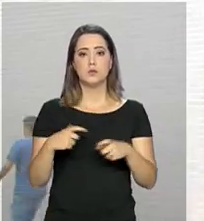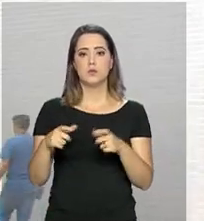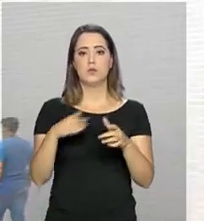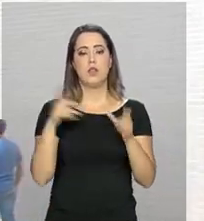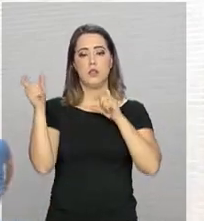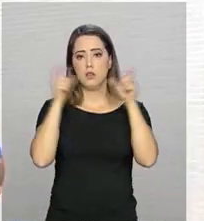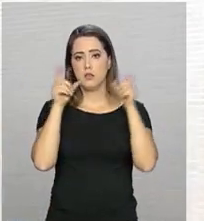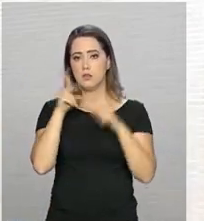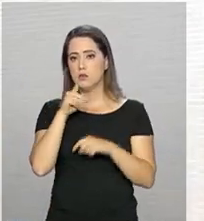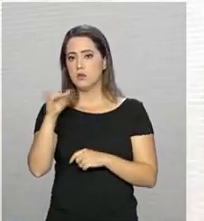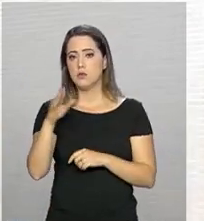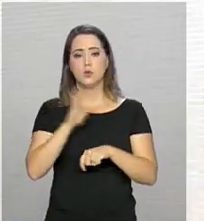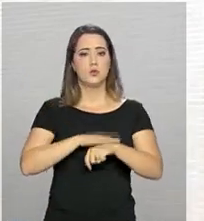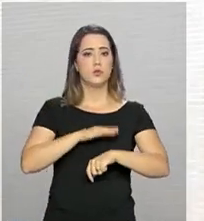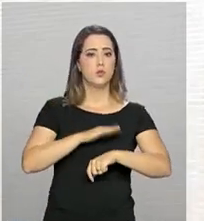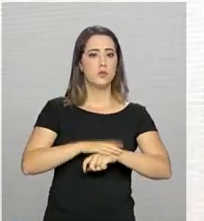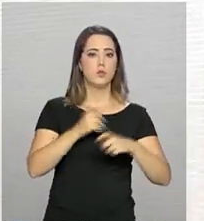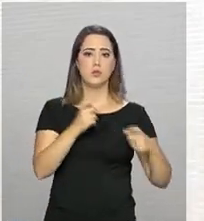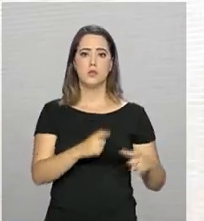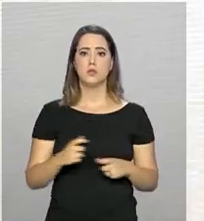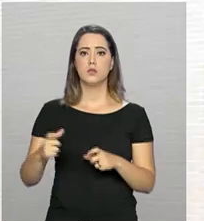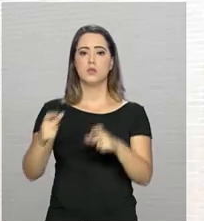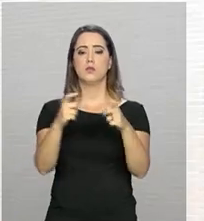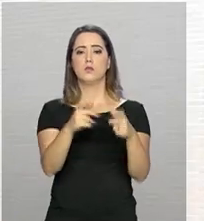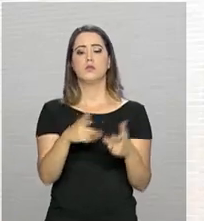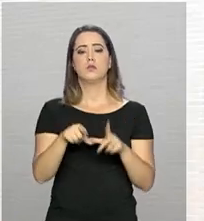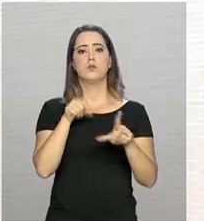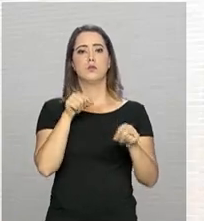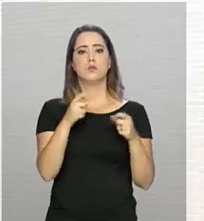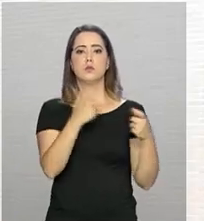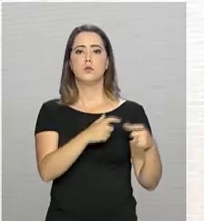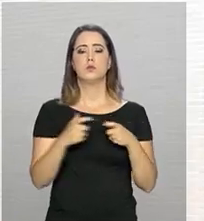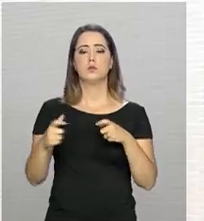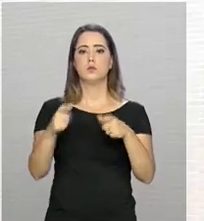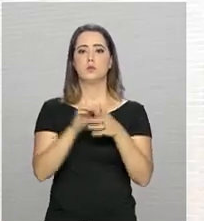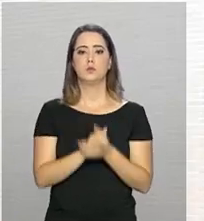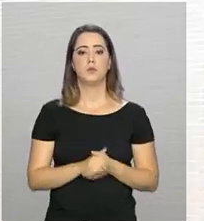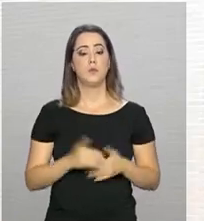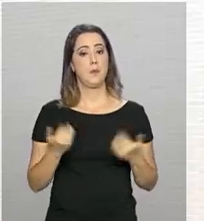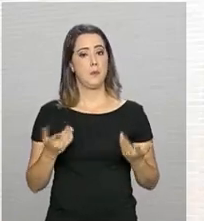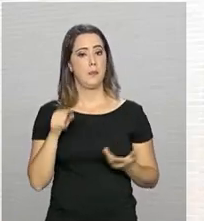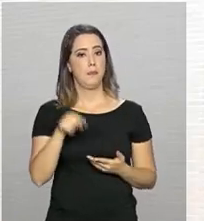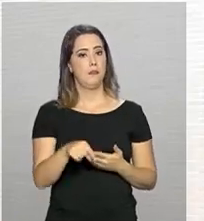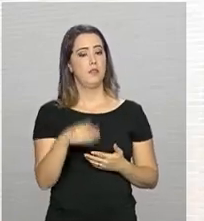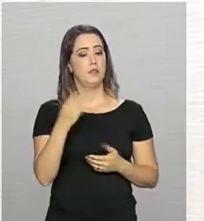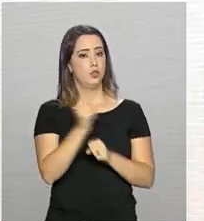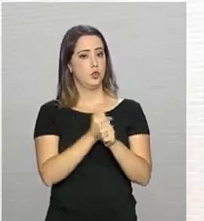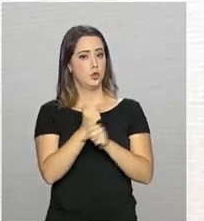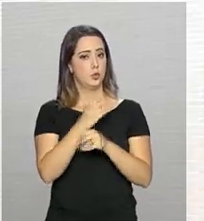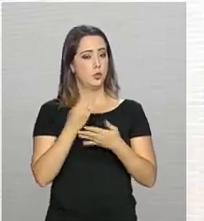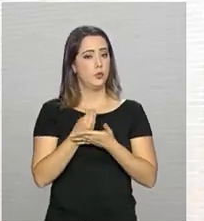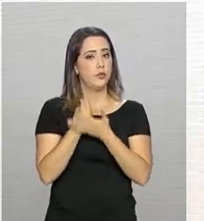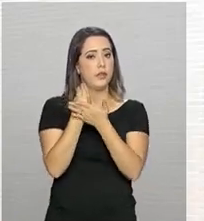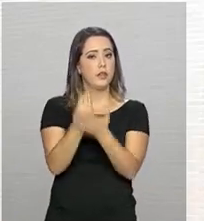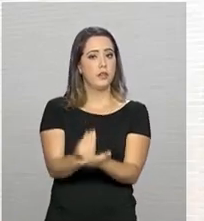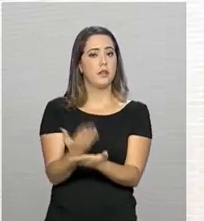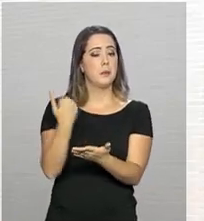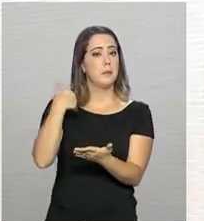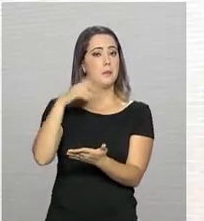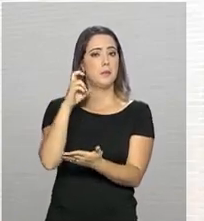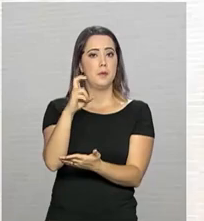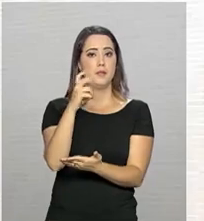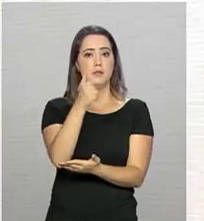fique atento aos dias horários e locais definidos por cada instituição de ensino nesta edição são oferecidas mais de